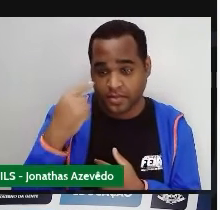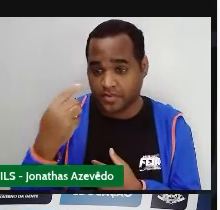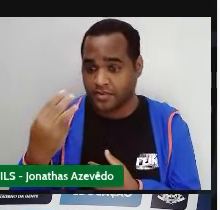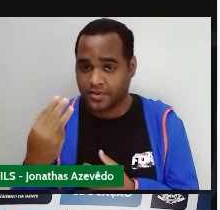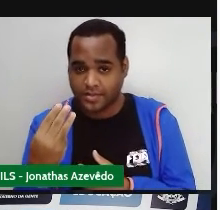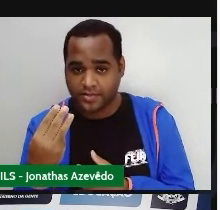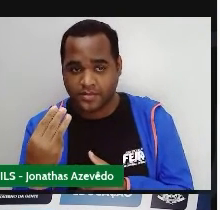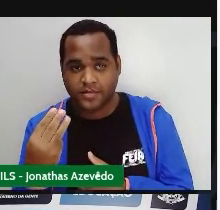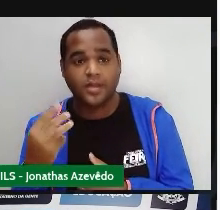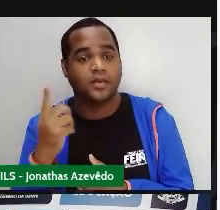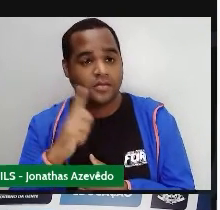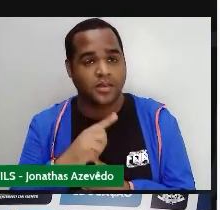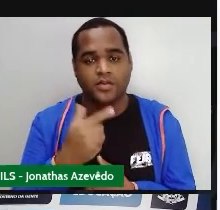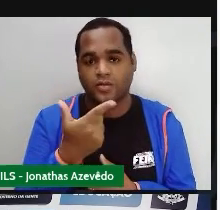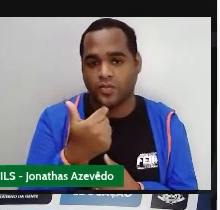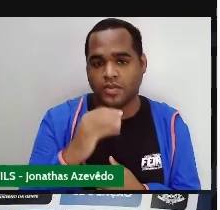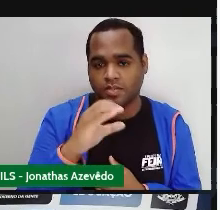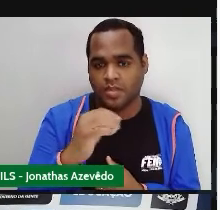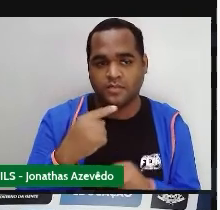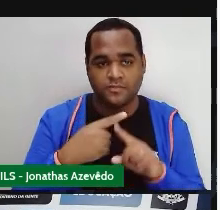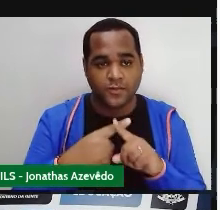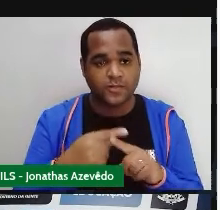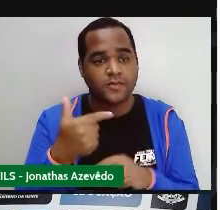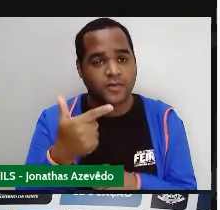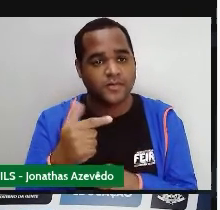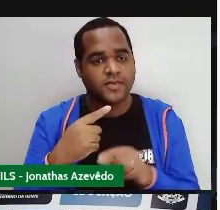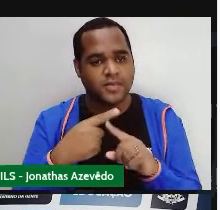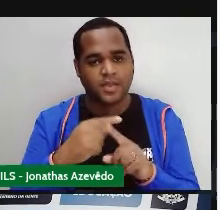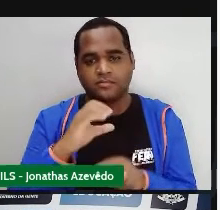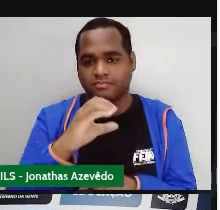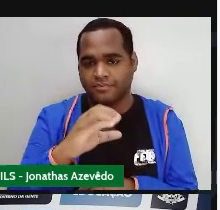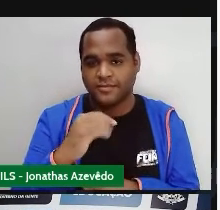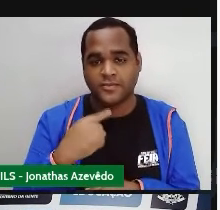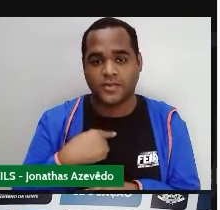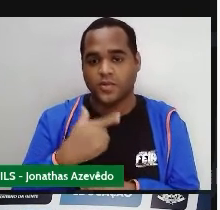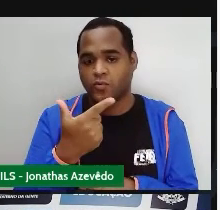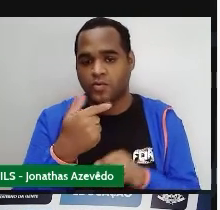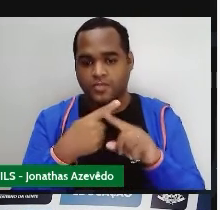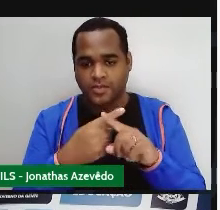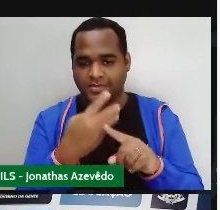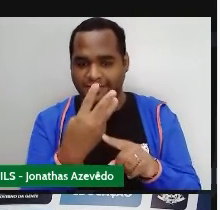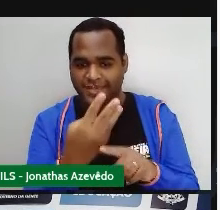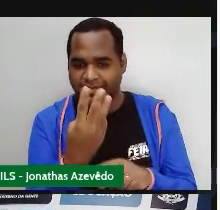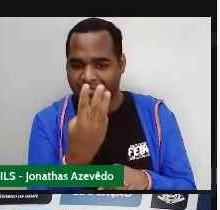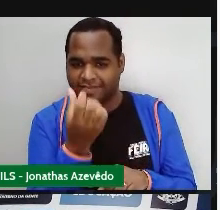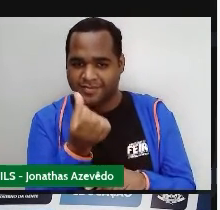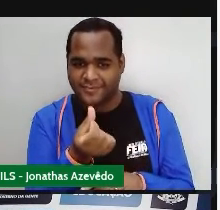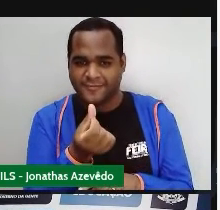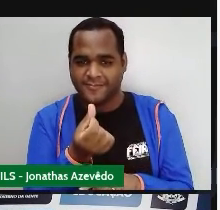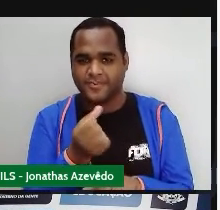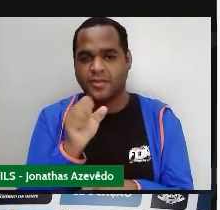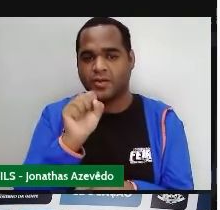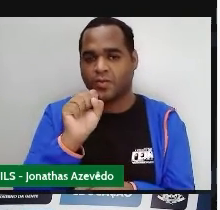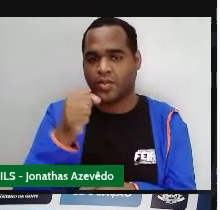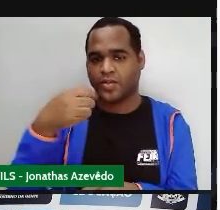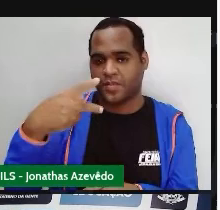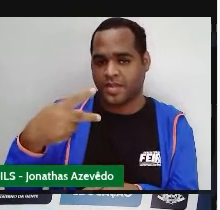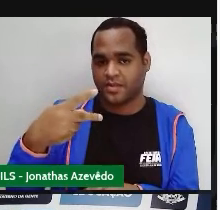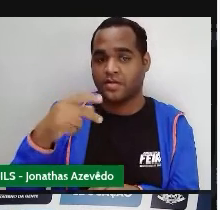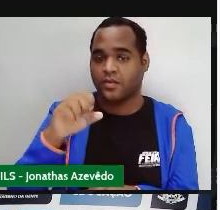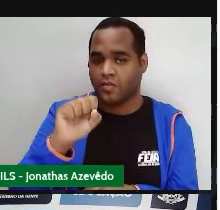três 12C é 12 xc12 X3 36/8